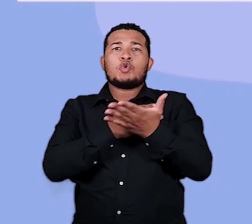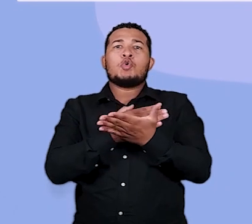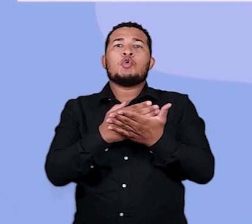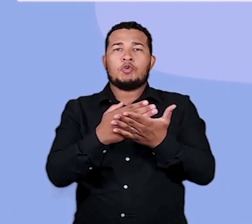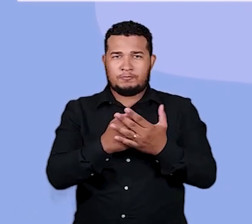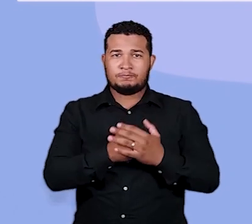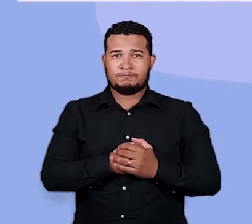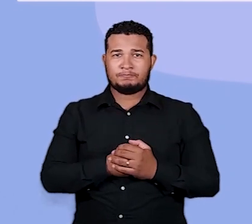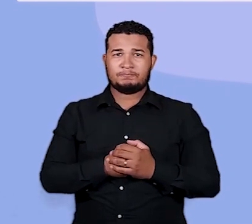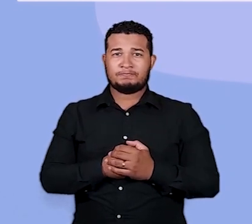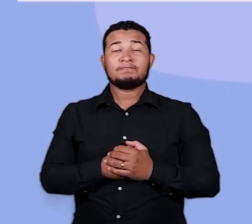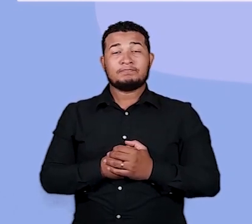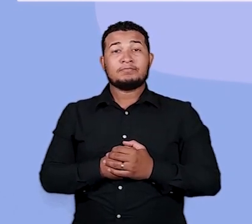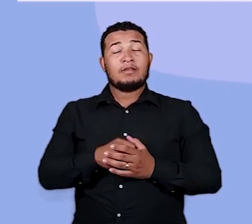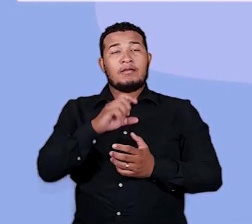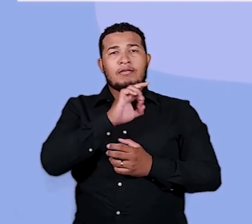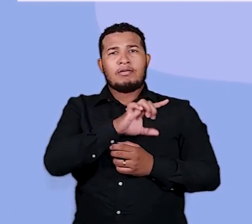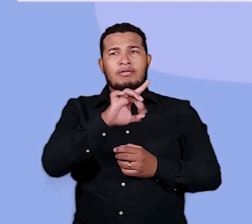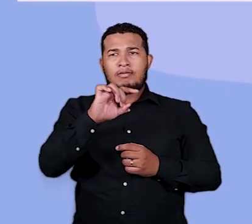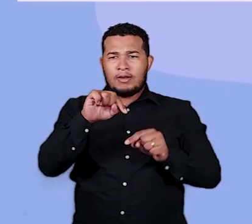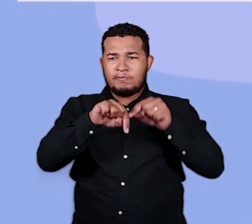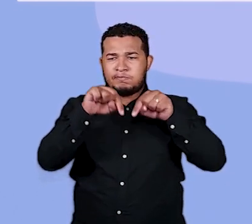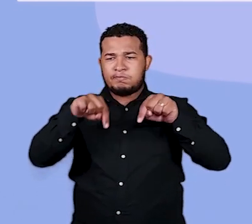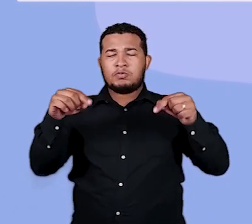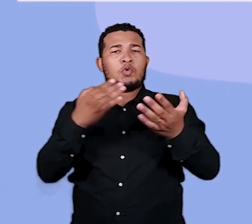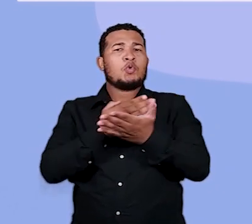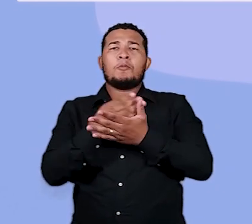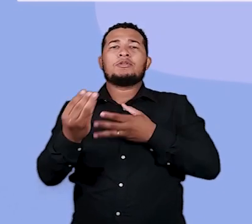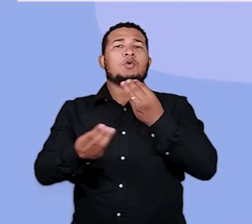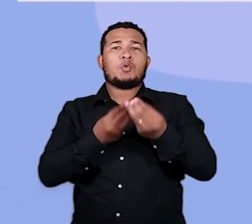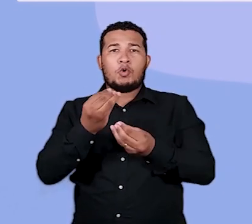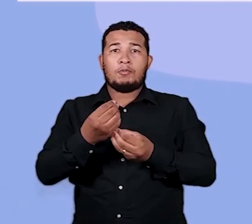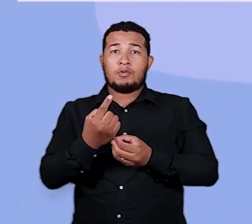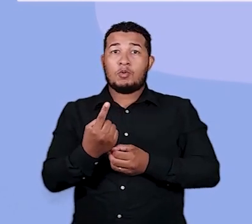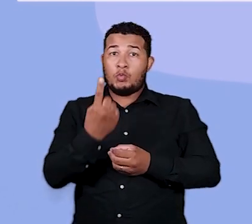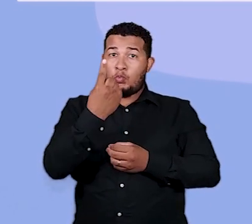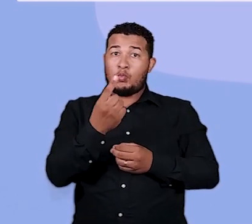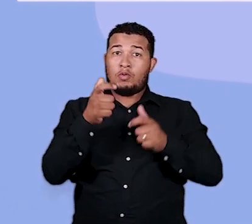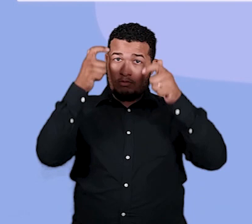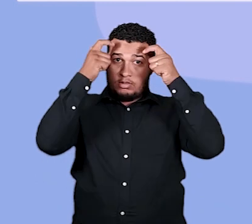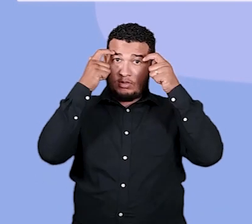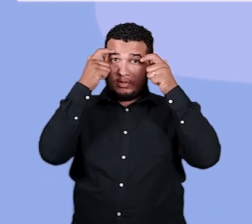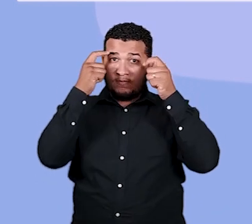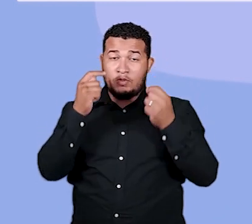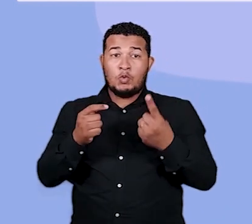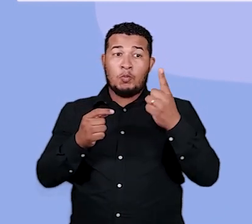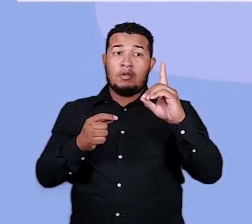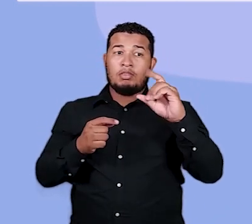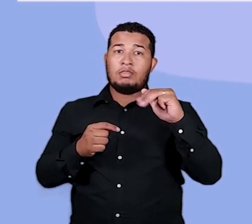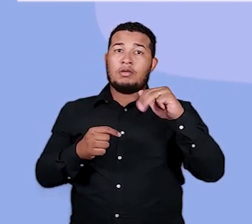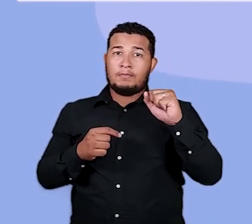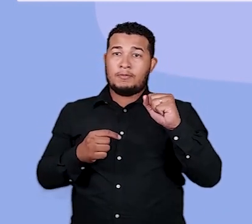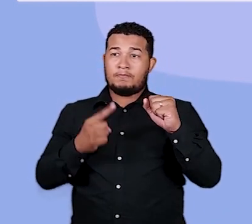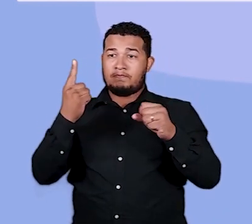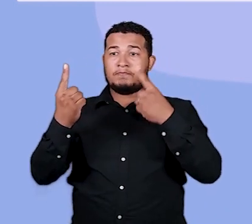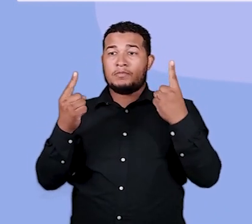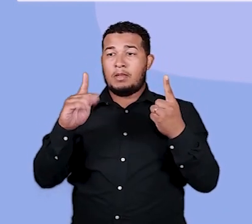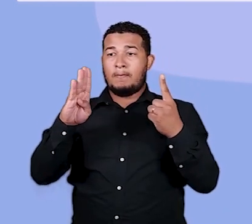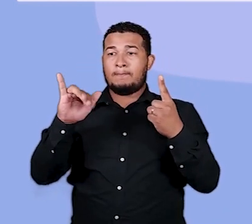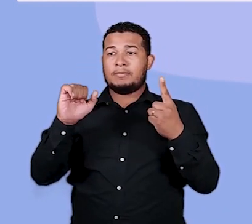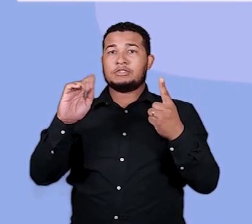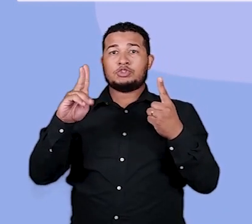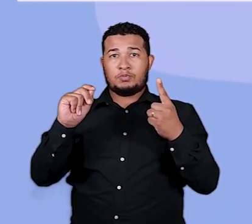inicial do jogo. As peças do tabuleiro, cada jogador, ele inicia a partida com um rei, uma dama,